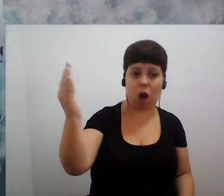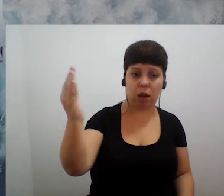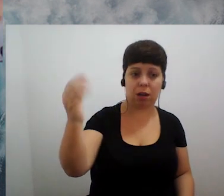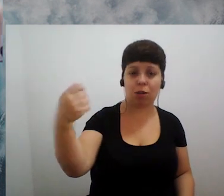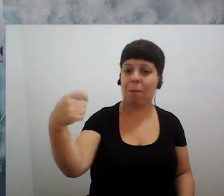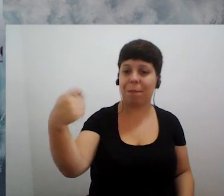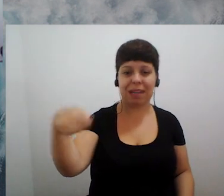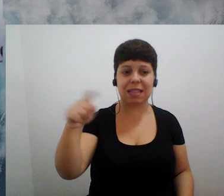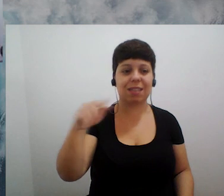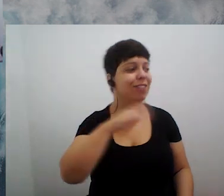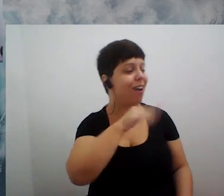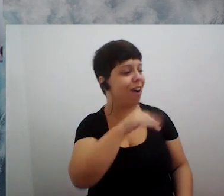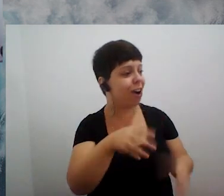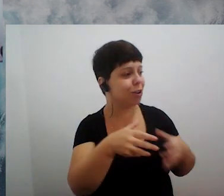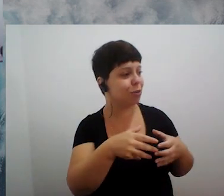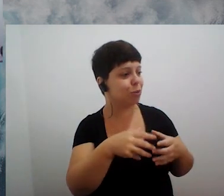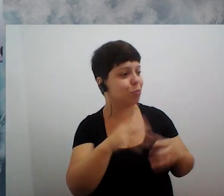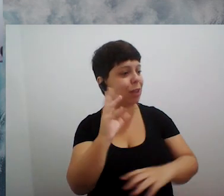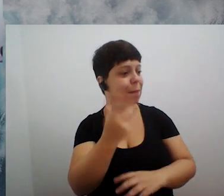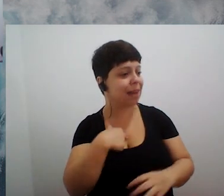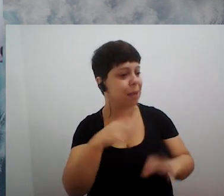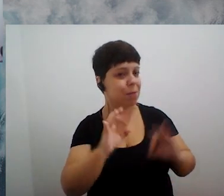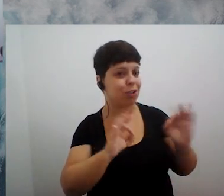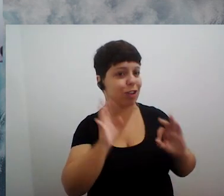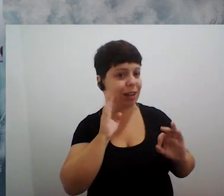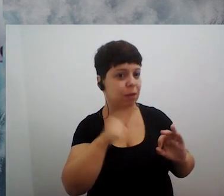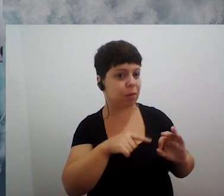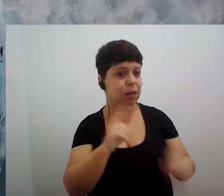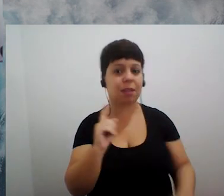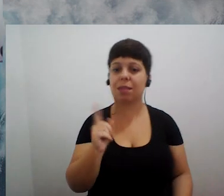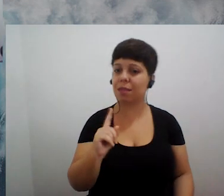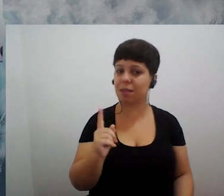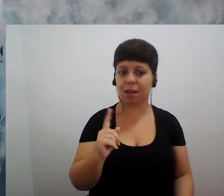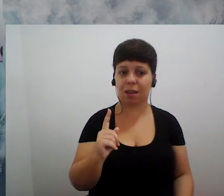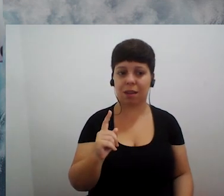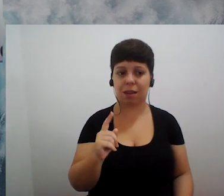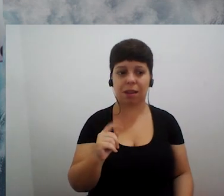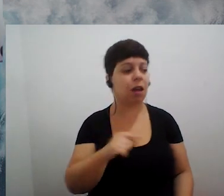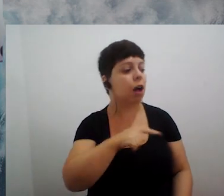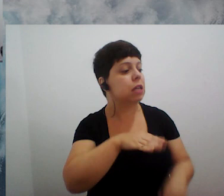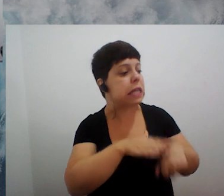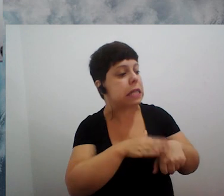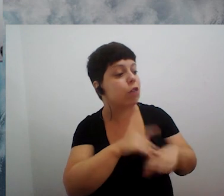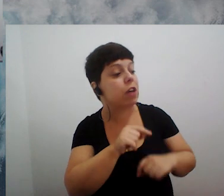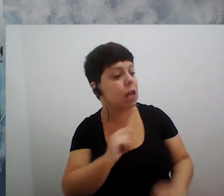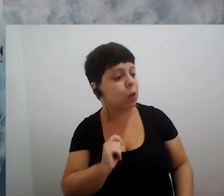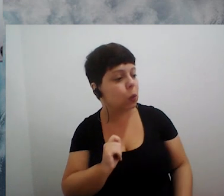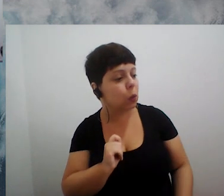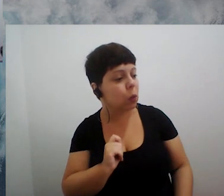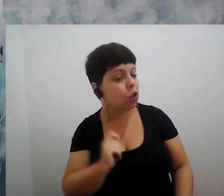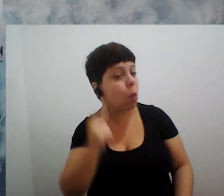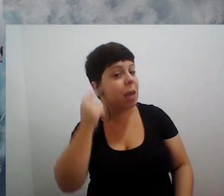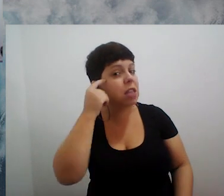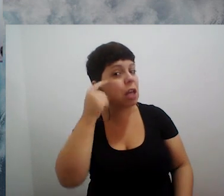de fora, enfim, não precisam chegar, olha, grupo da Mata, a gente tem um projeto legal aqui para vocês. Não, pô, chega e pergunta, o que vocês estão